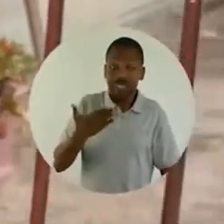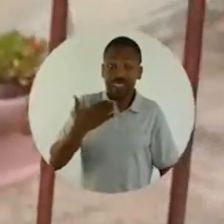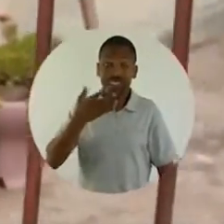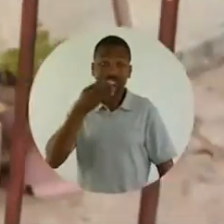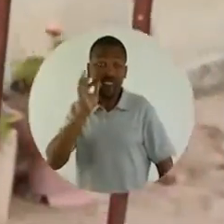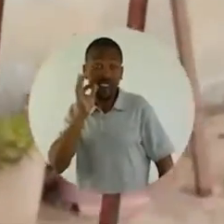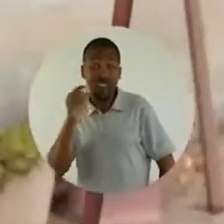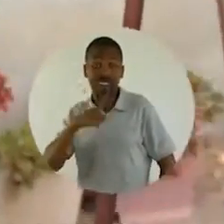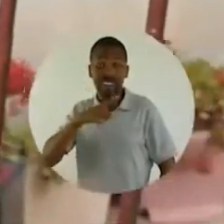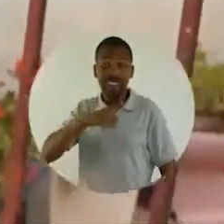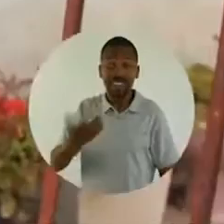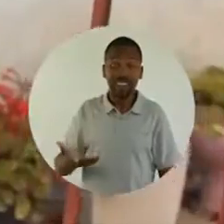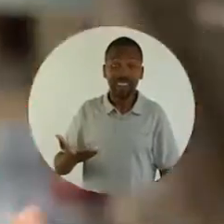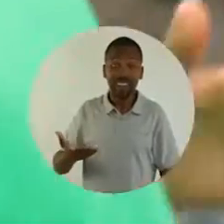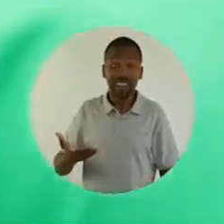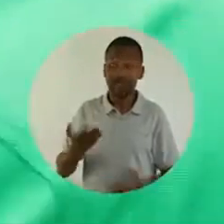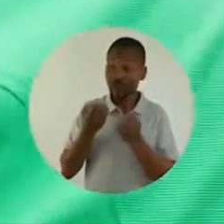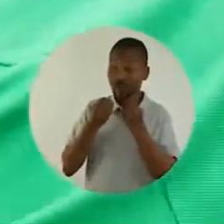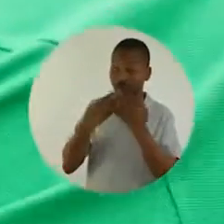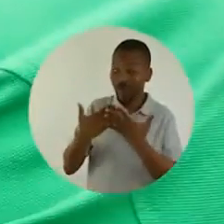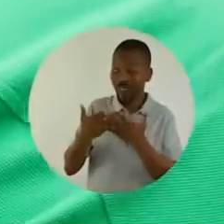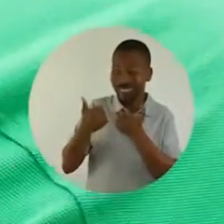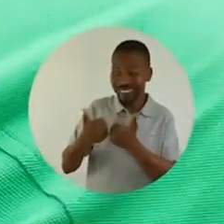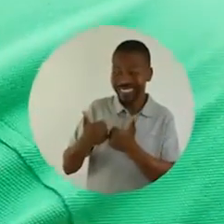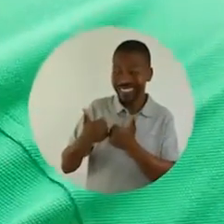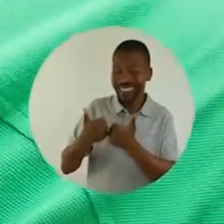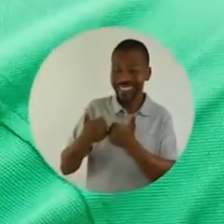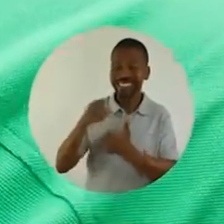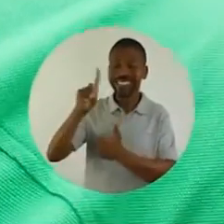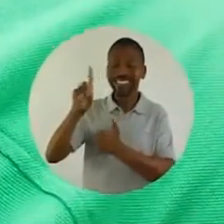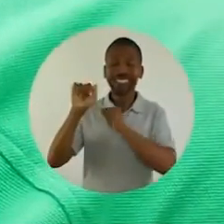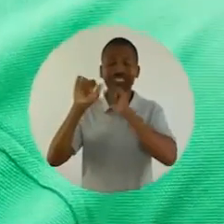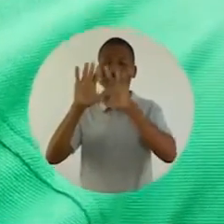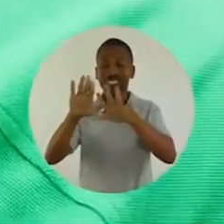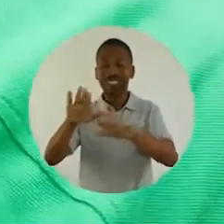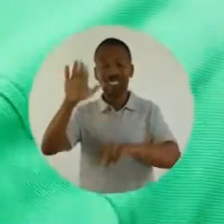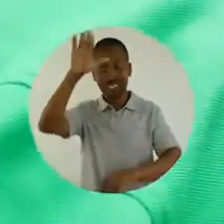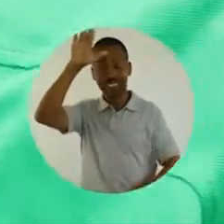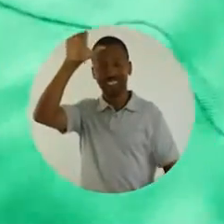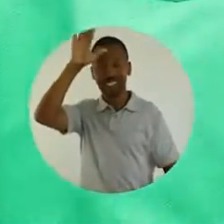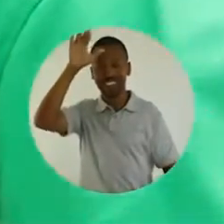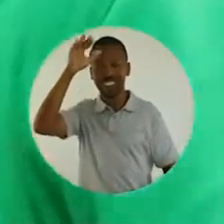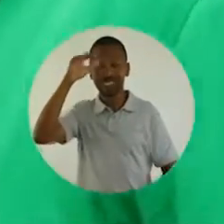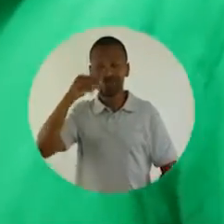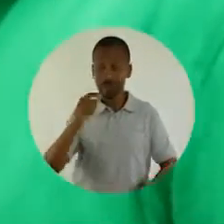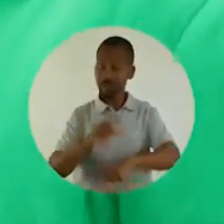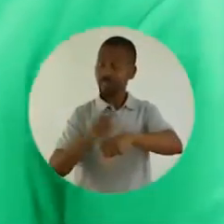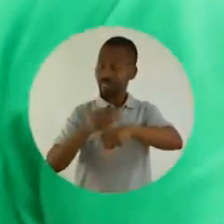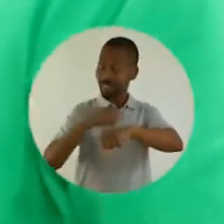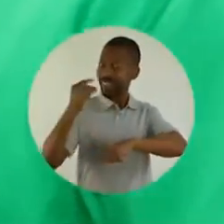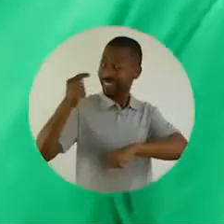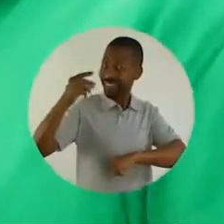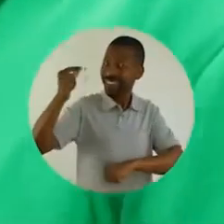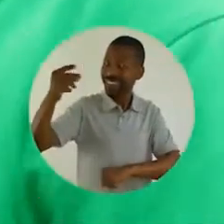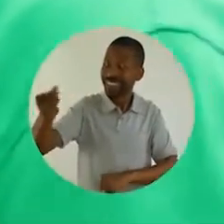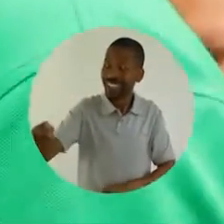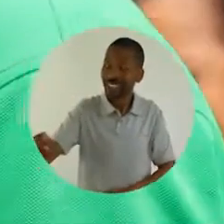Tem café? Tudo bom? Deus te abençoe, tia. Tanto tempo, hein? Deus te abençoe,